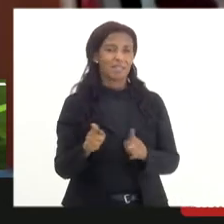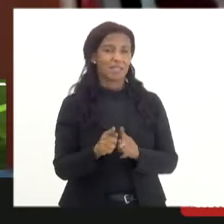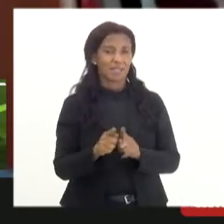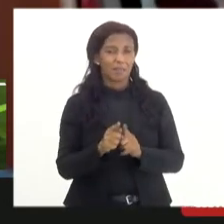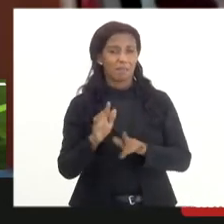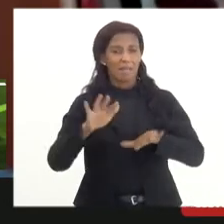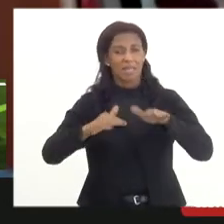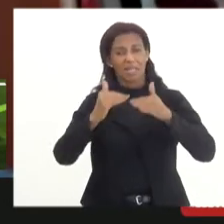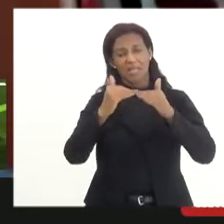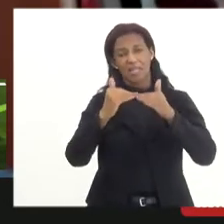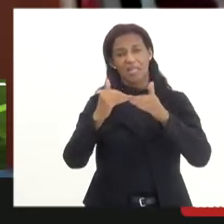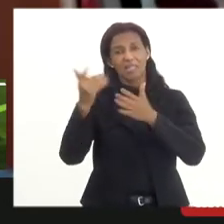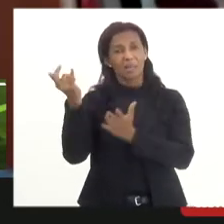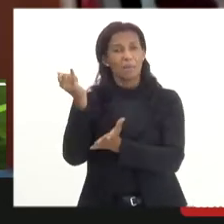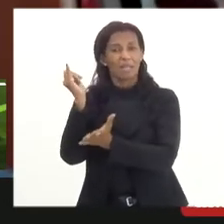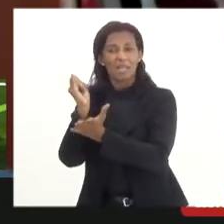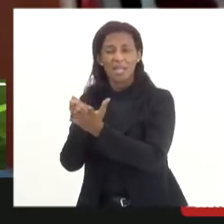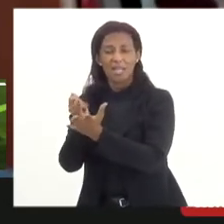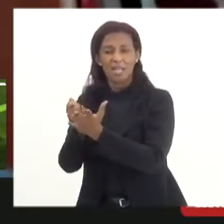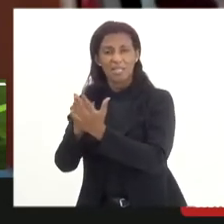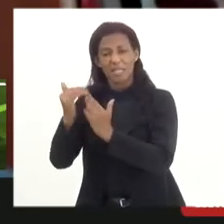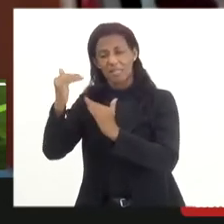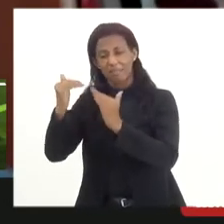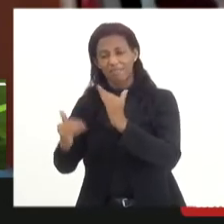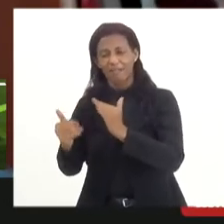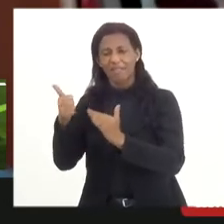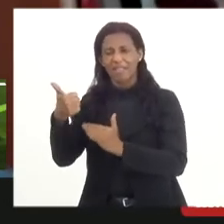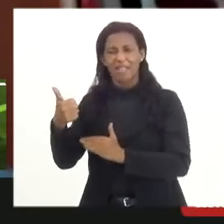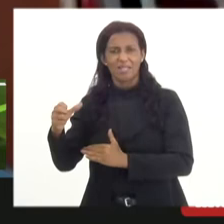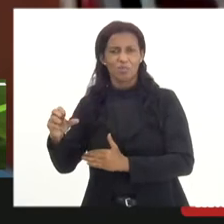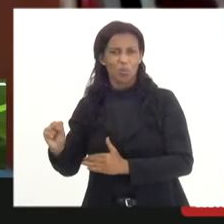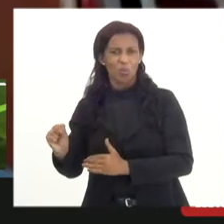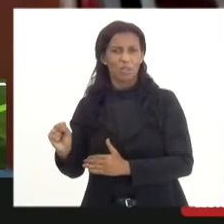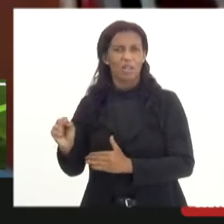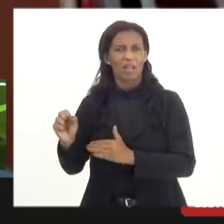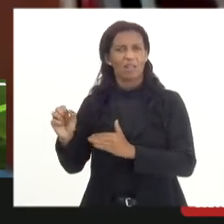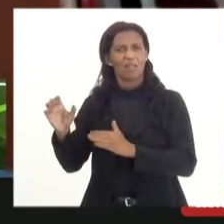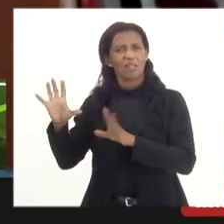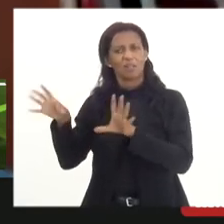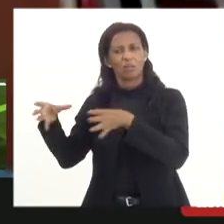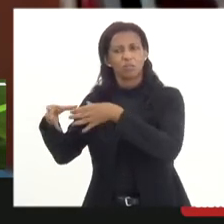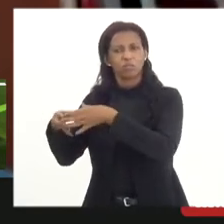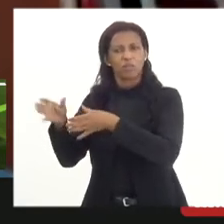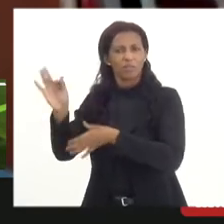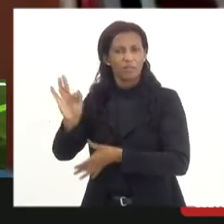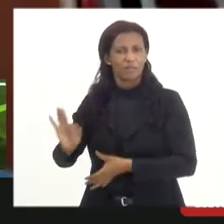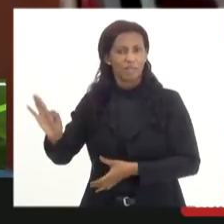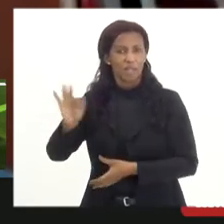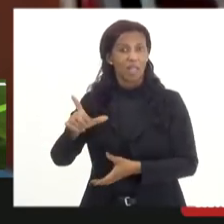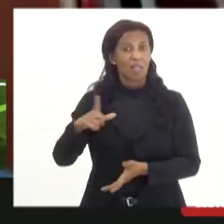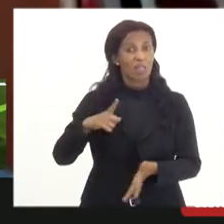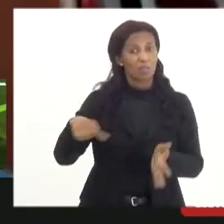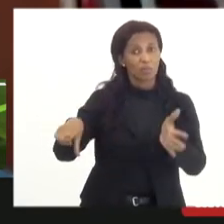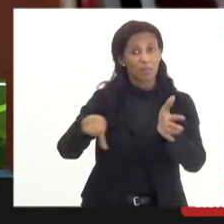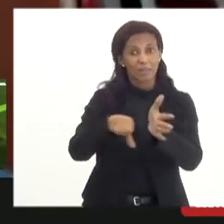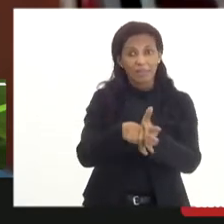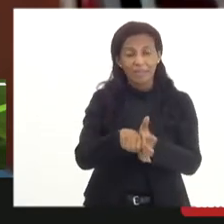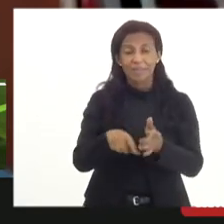estamos na 18ª posição entre as unidades federativas. Temos uma crise